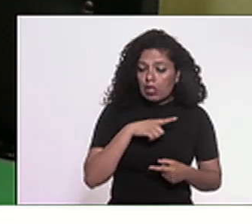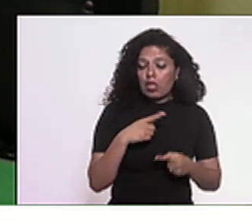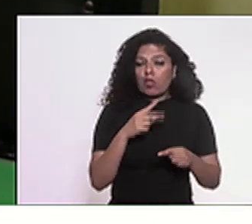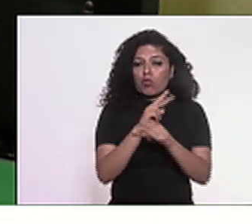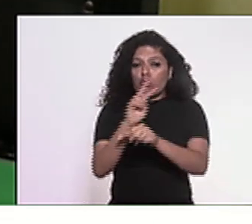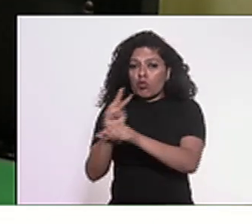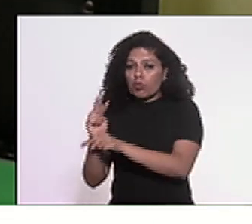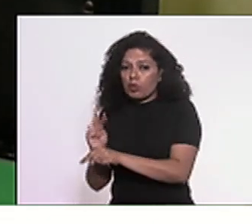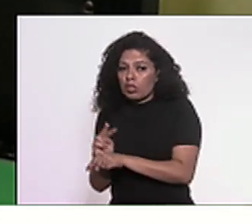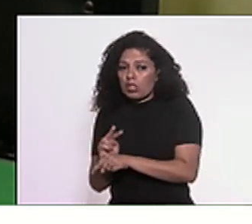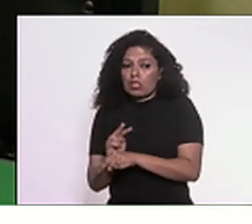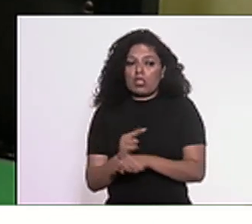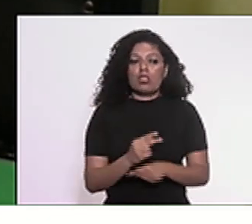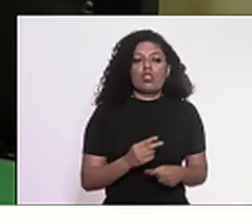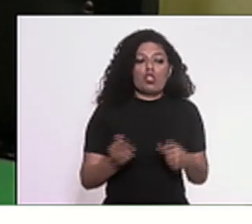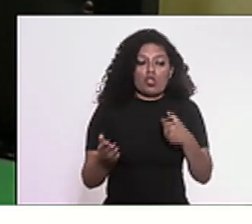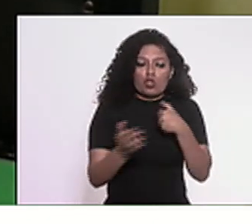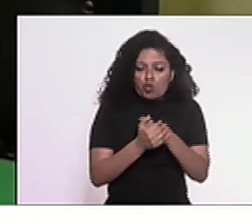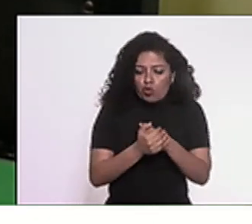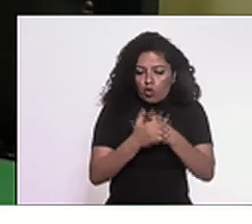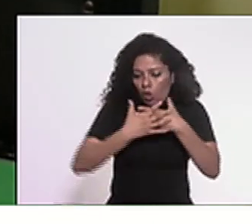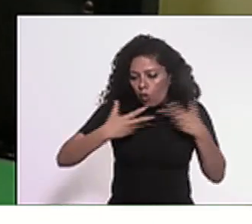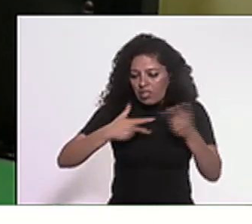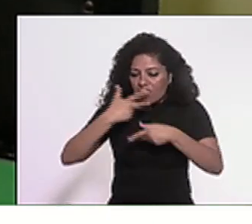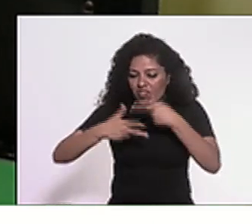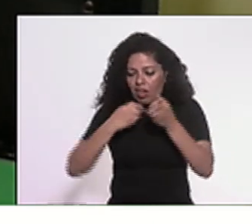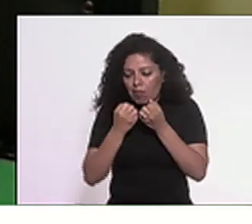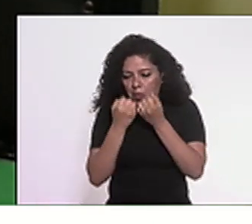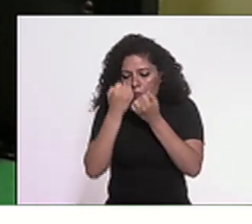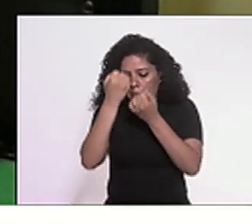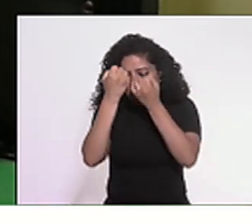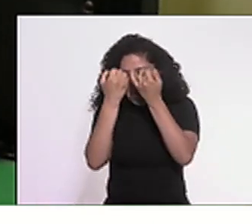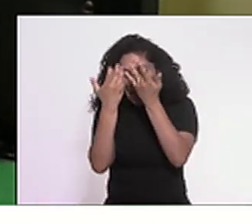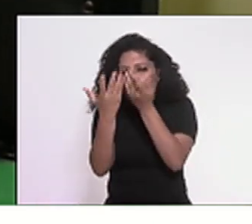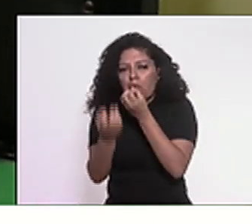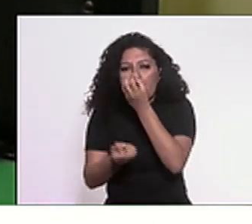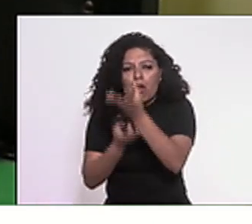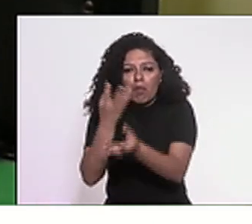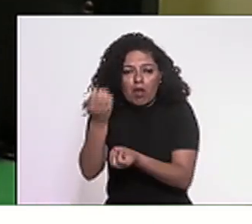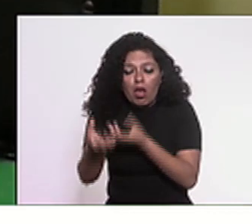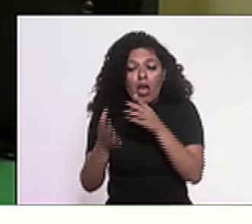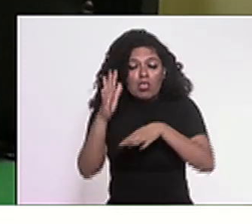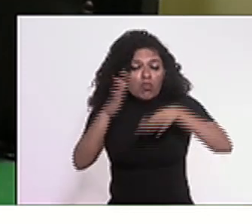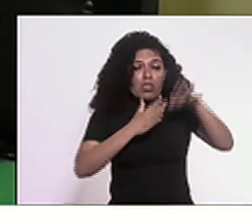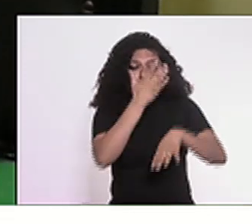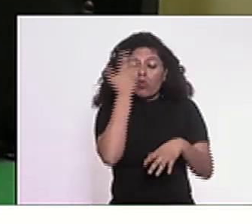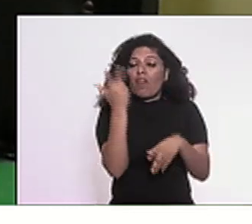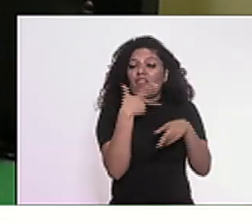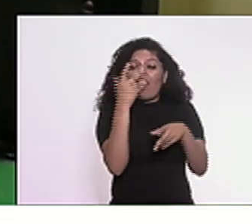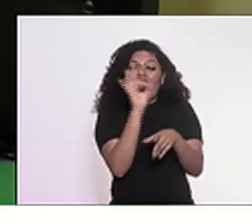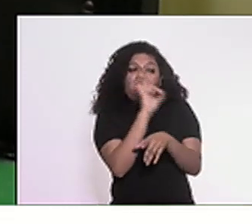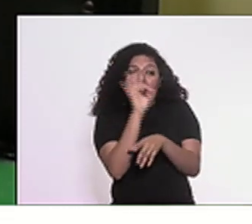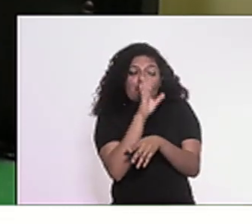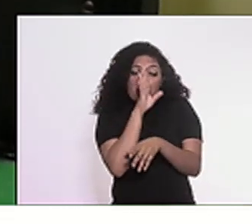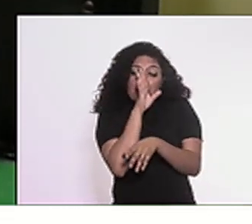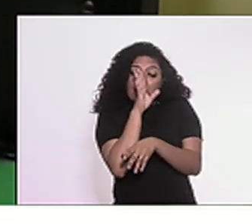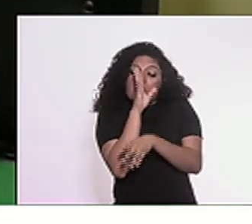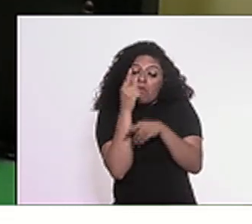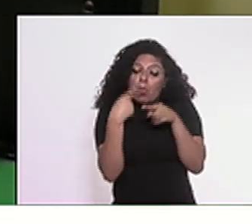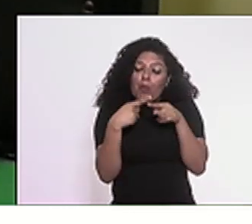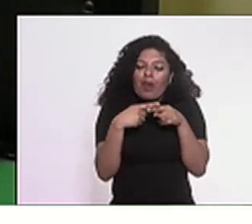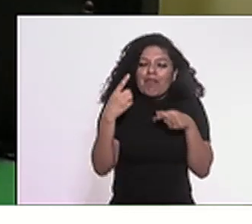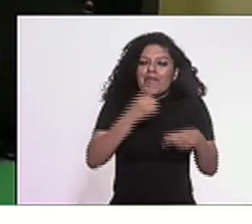proteção e o sigilo desse servidor, que muitas das vezes não encaminha uma denúncia dessa por medo justamente